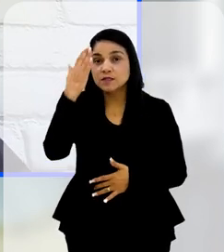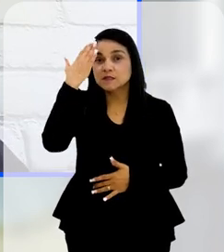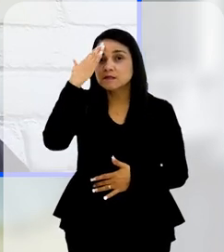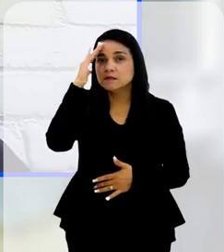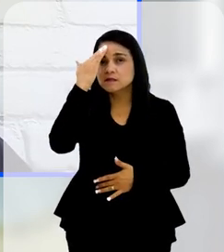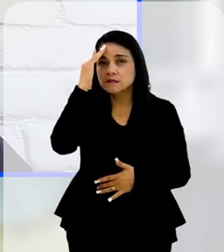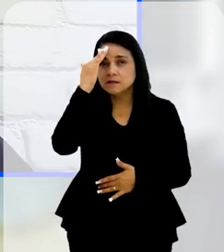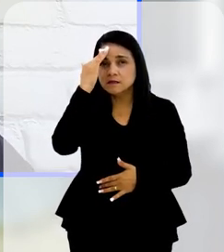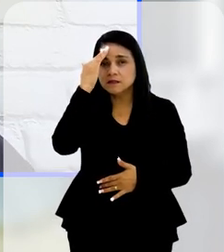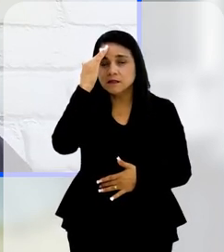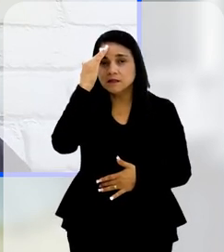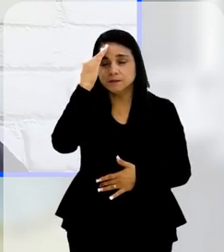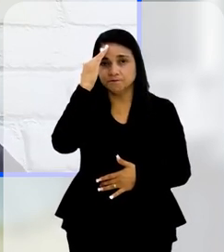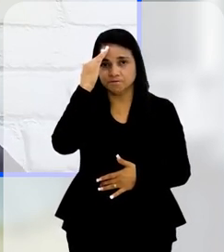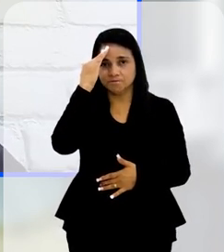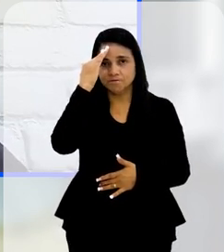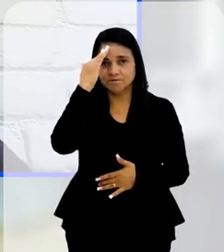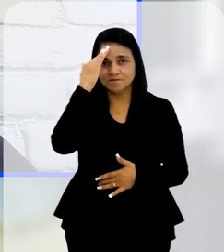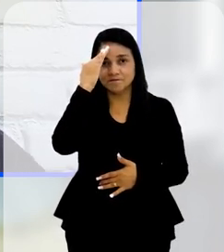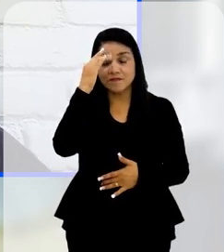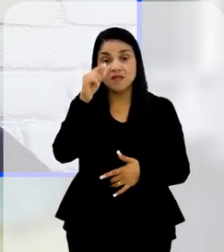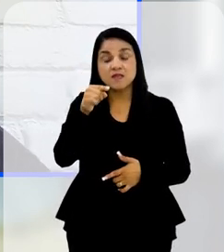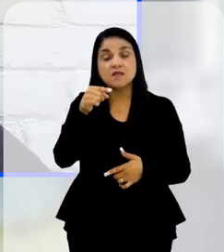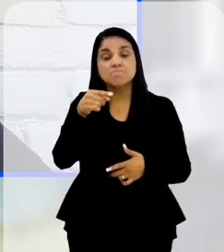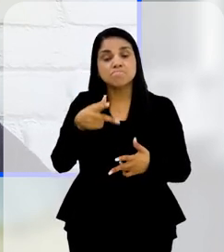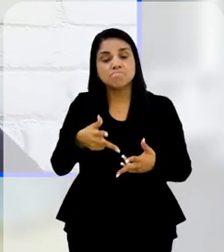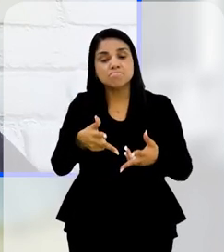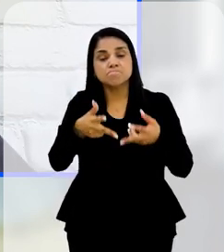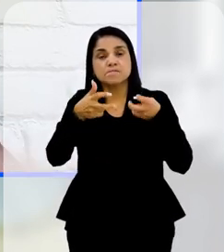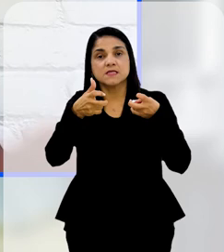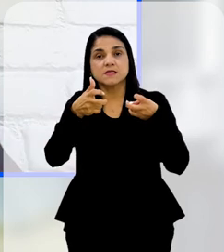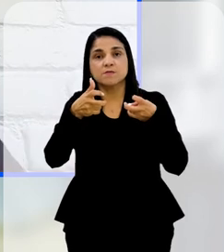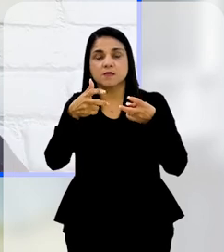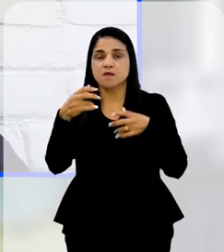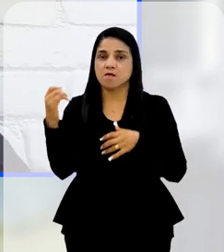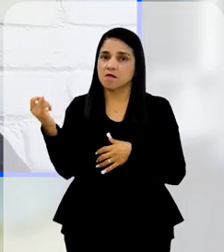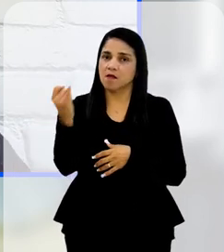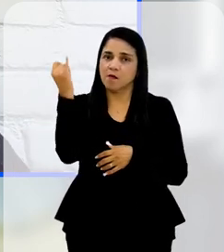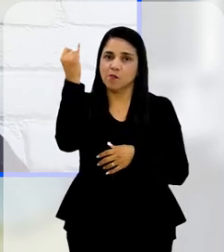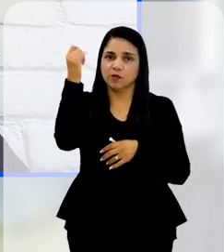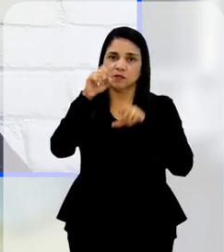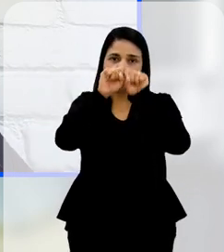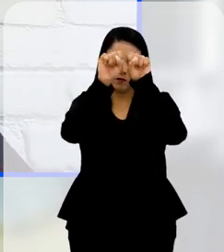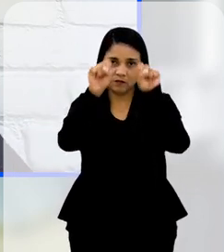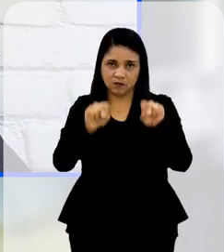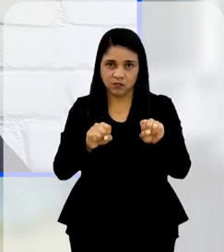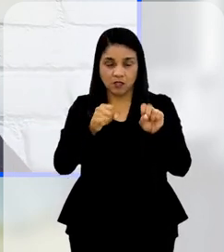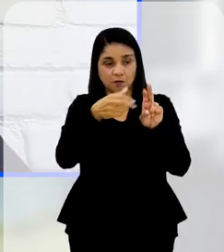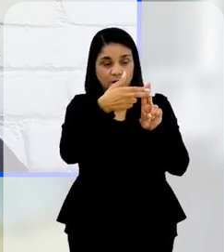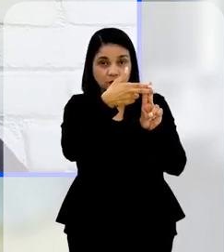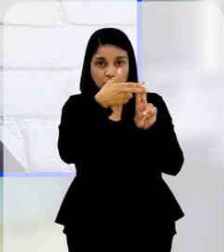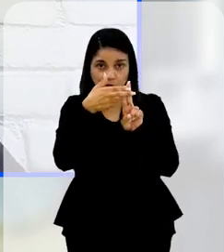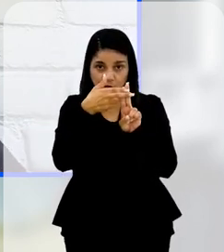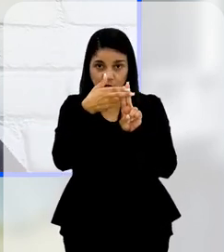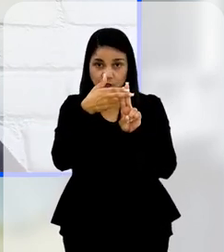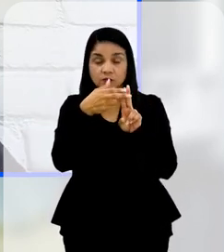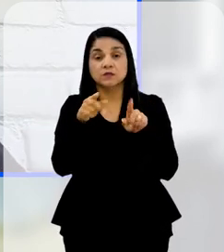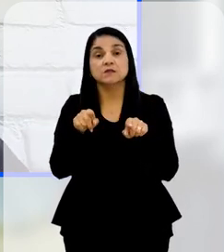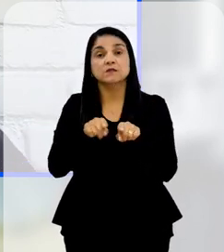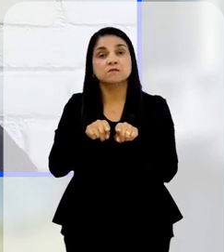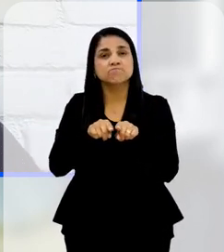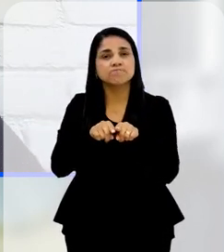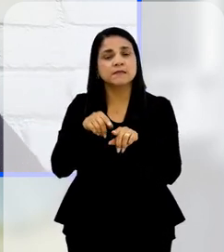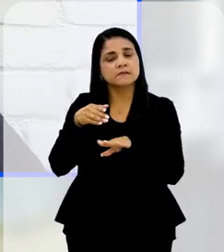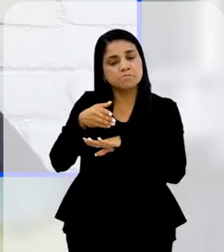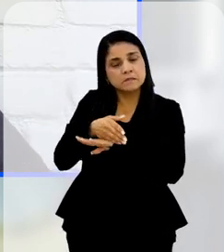ao entender isto, elas tivessem a dimensão, primeiro, da importância do sistema, e segundo, da necessidade